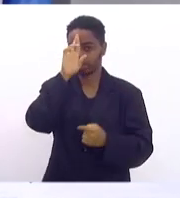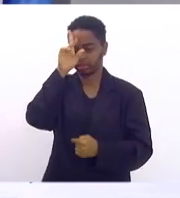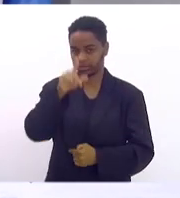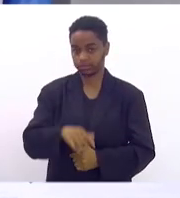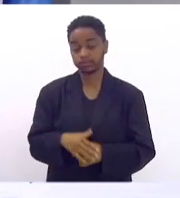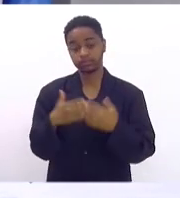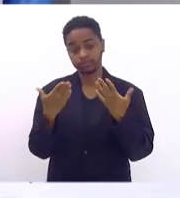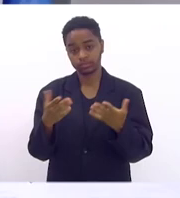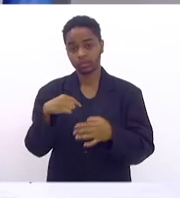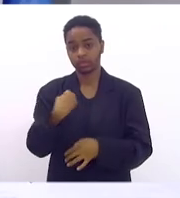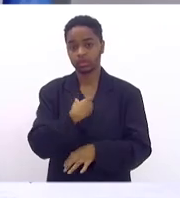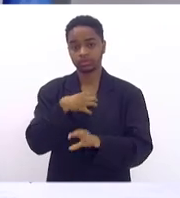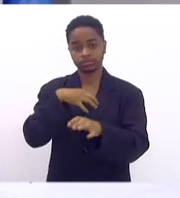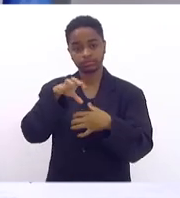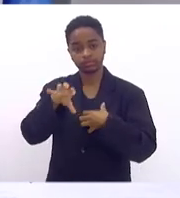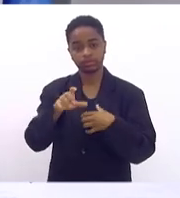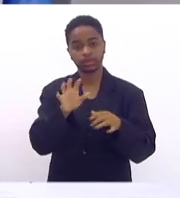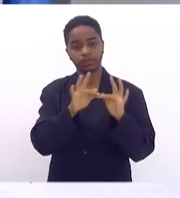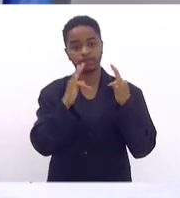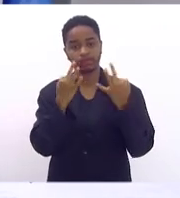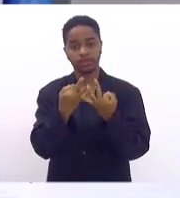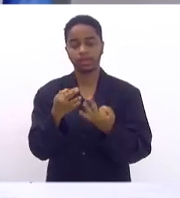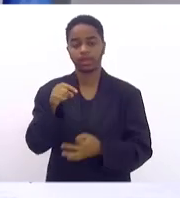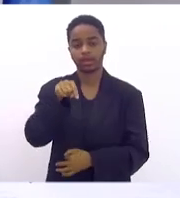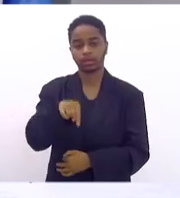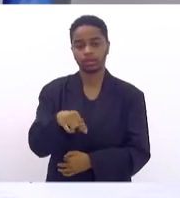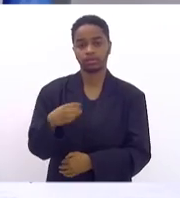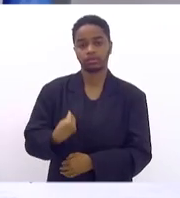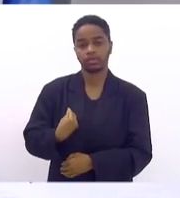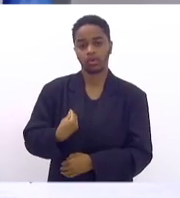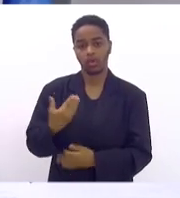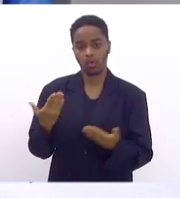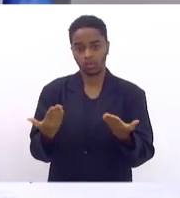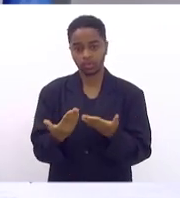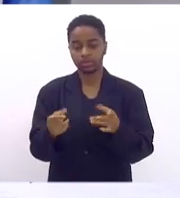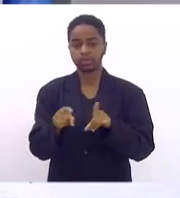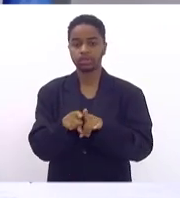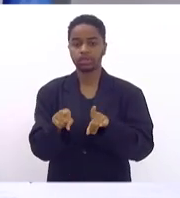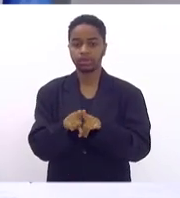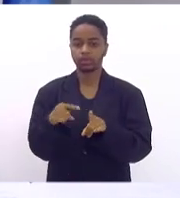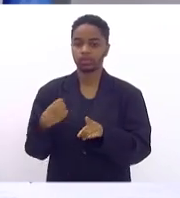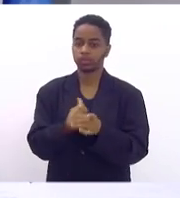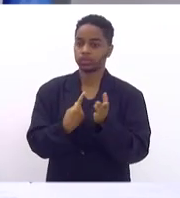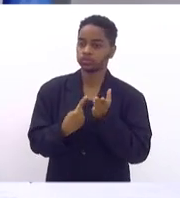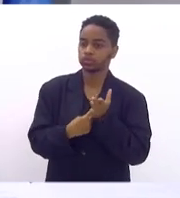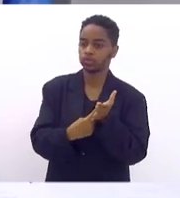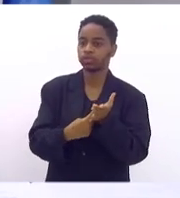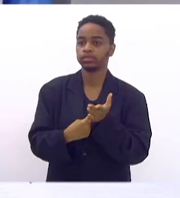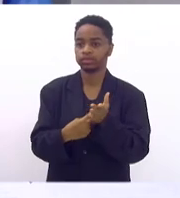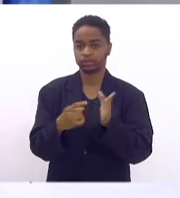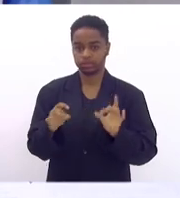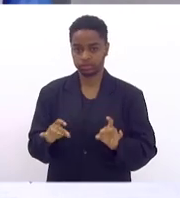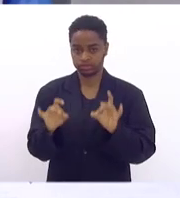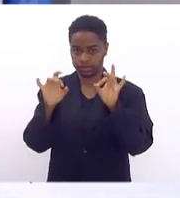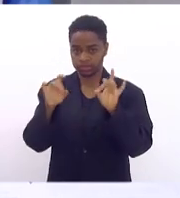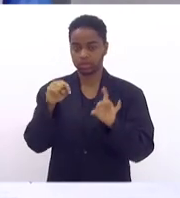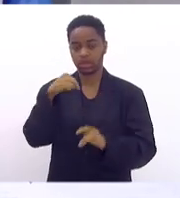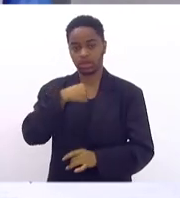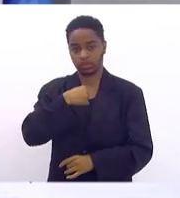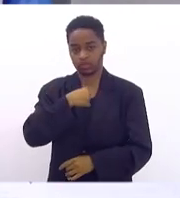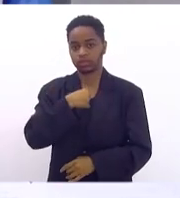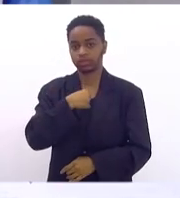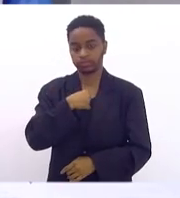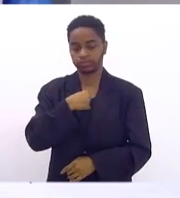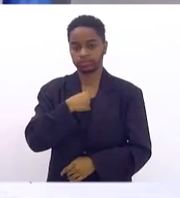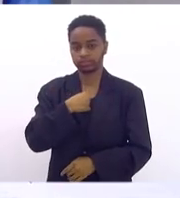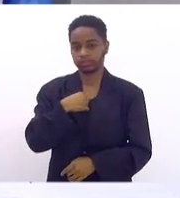nossa solidariedade às famílias aqui presentes, mas também o nosso comprometimento, em especial desta presidente que